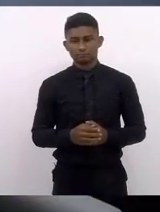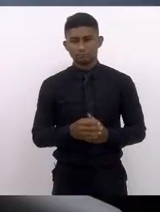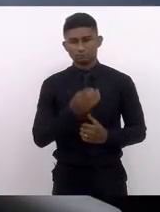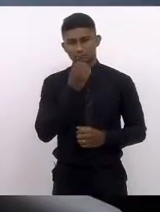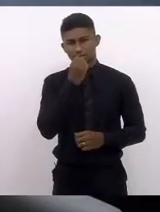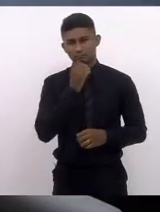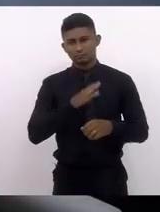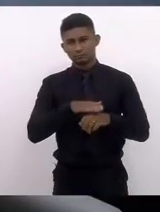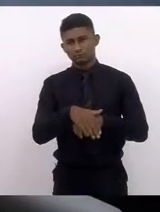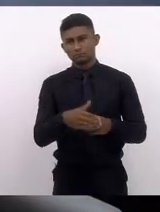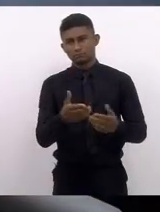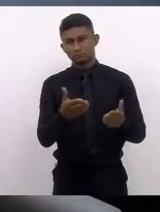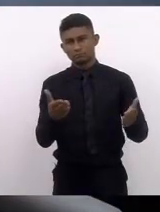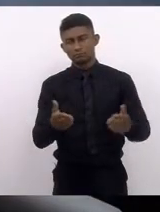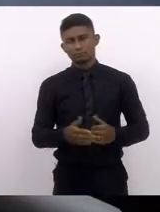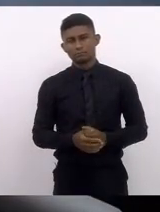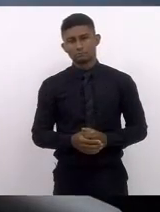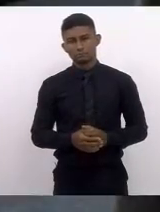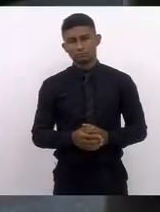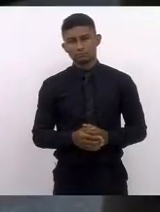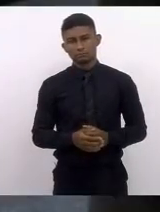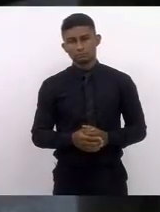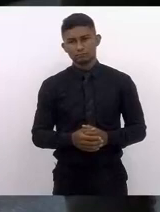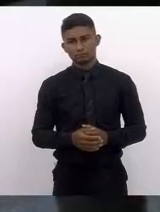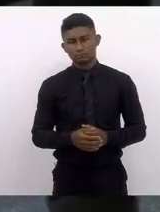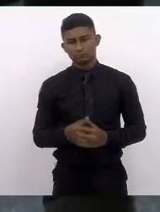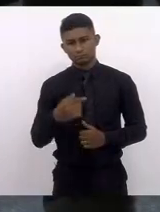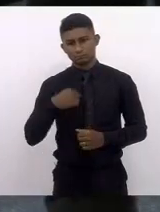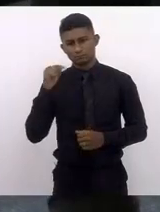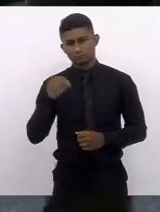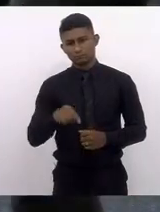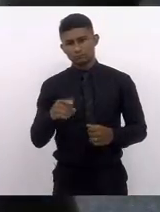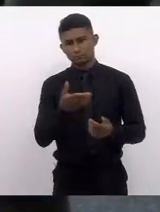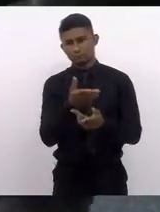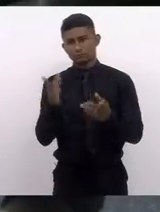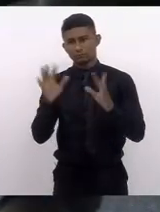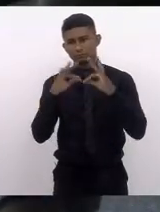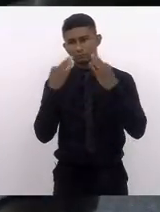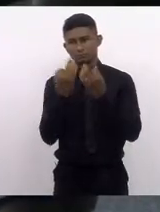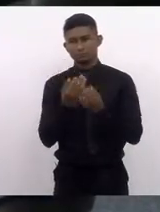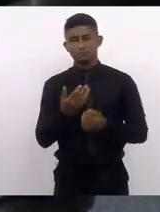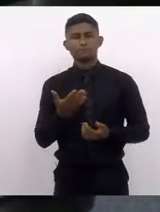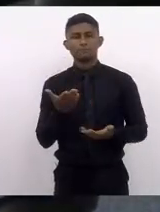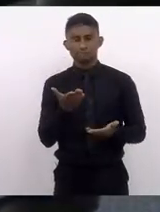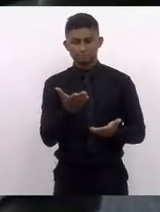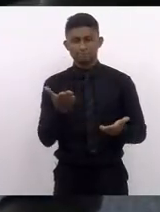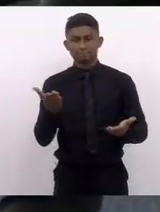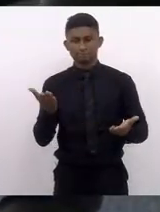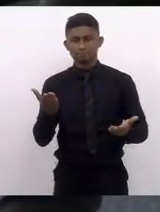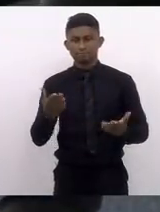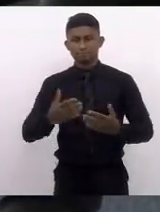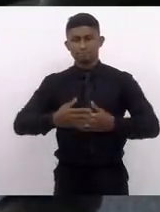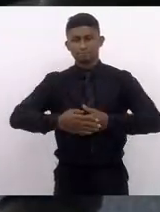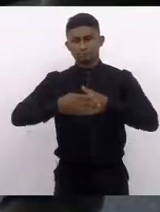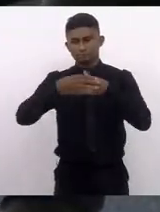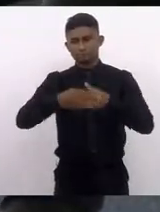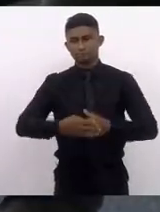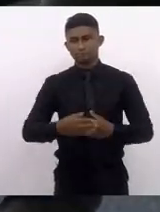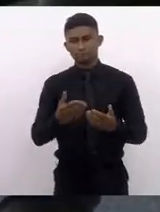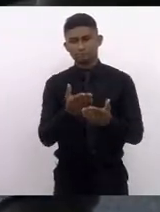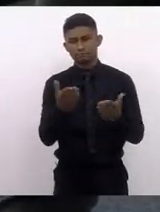noite a todas e todos eu quero saudar aqui a família ser Daiana aqui é o sal daqui